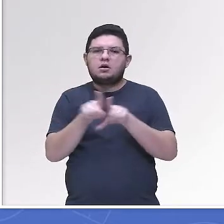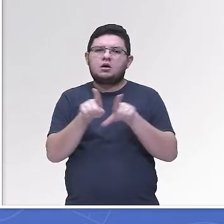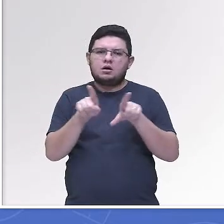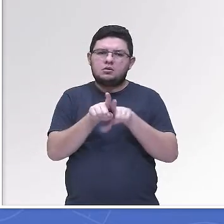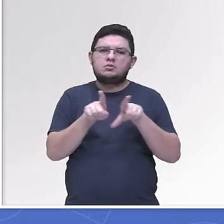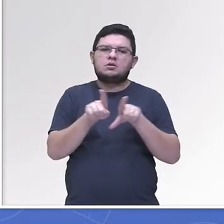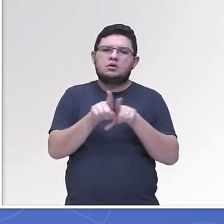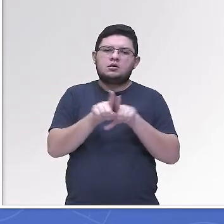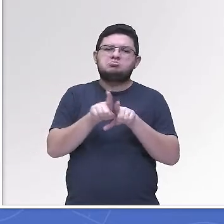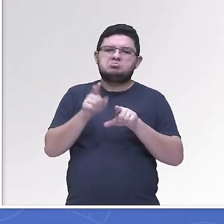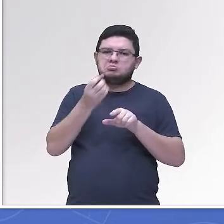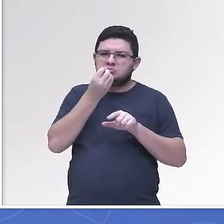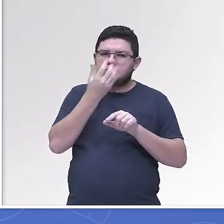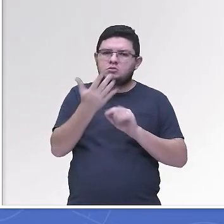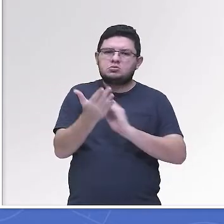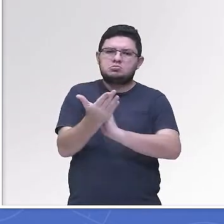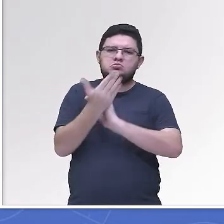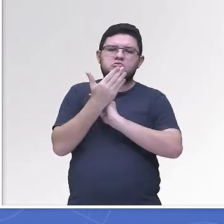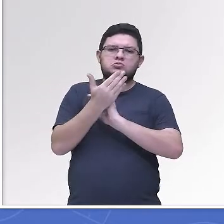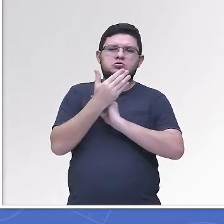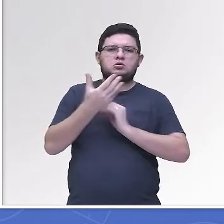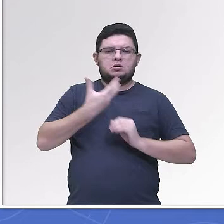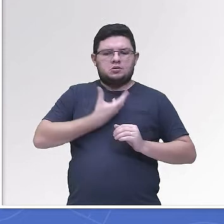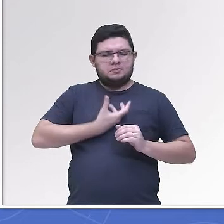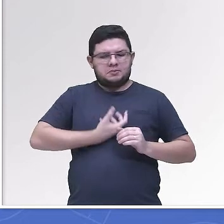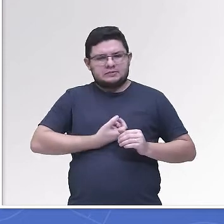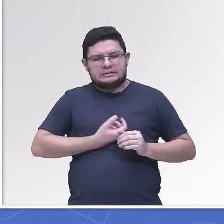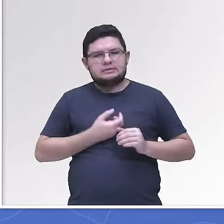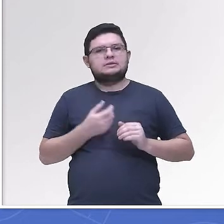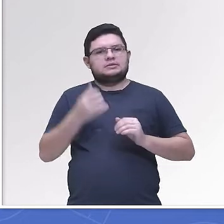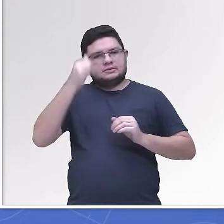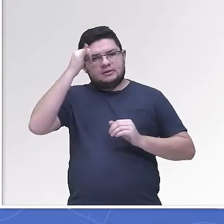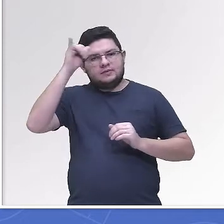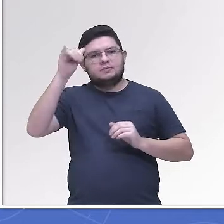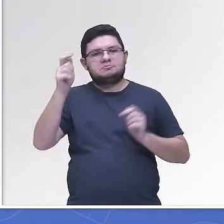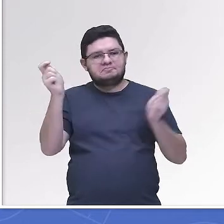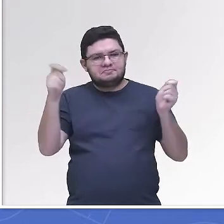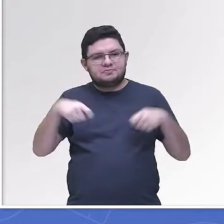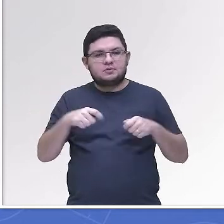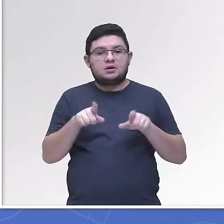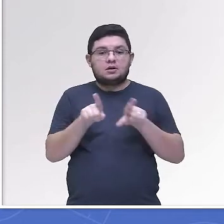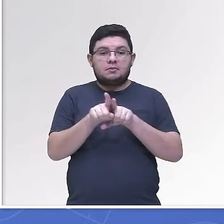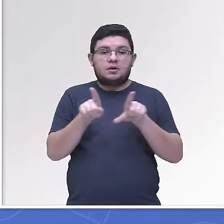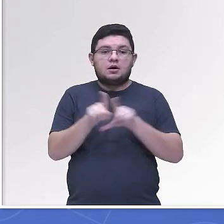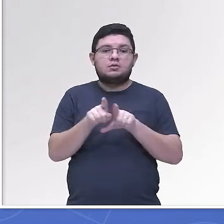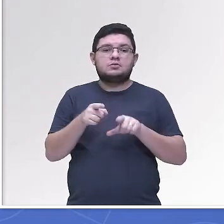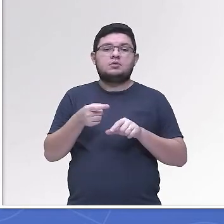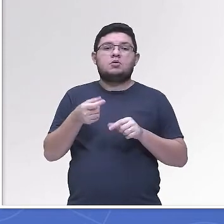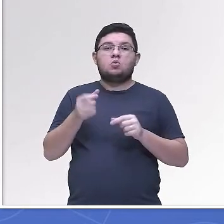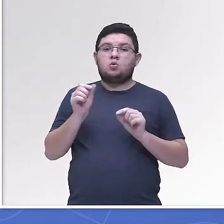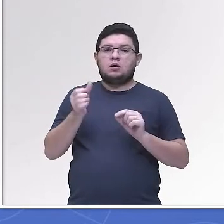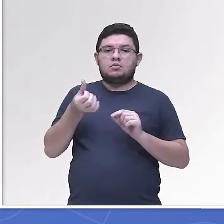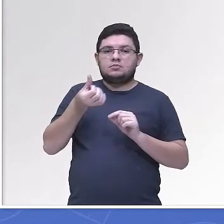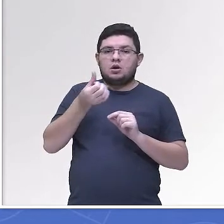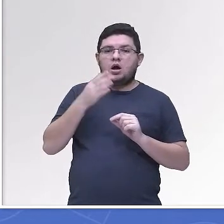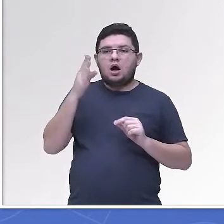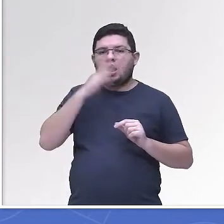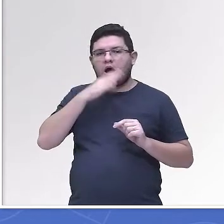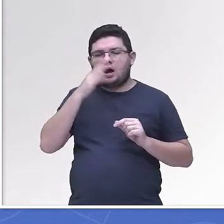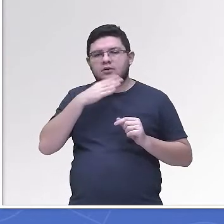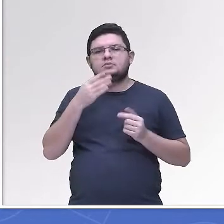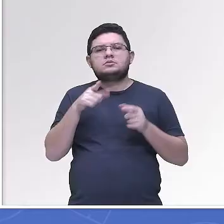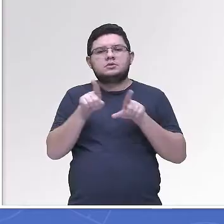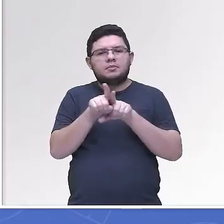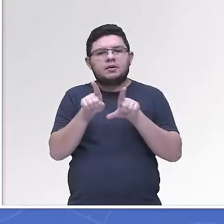química contra a depressão. Pimenta, banana, olha, super simples obter essa substância química para o nosso